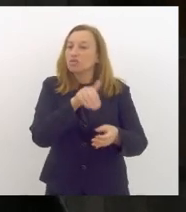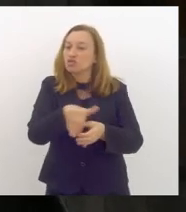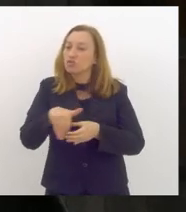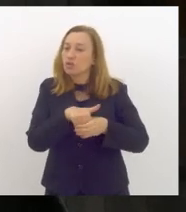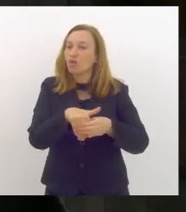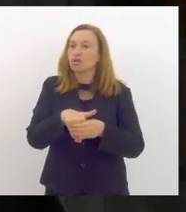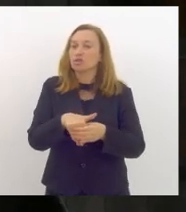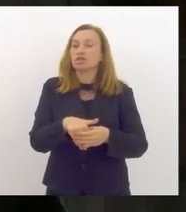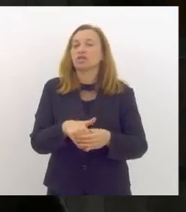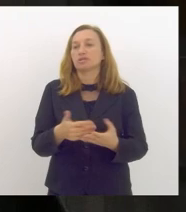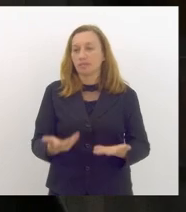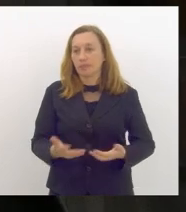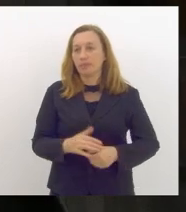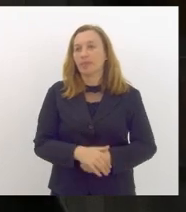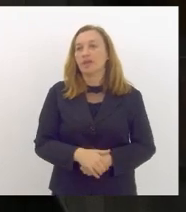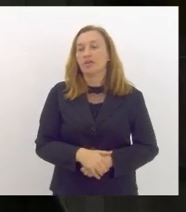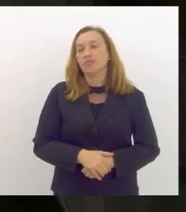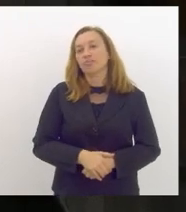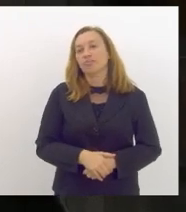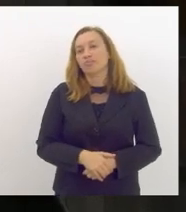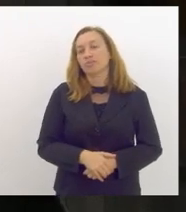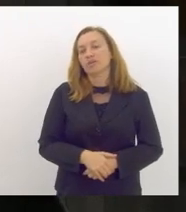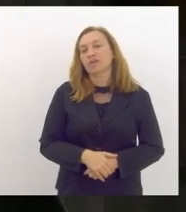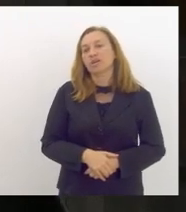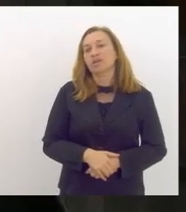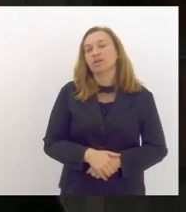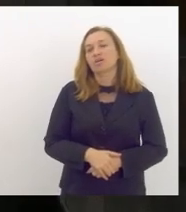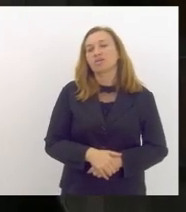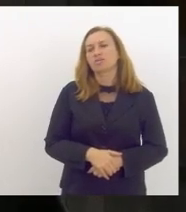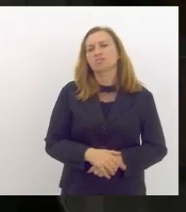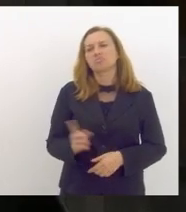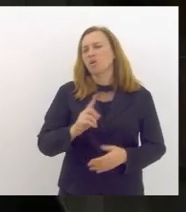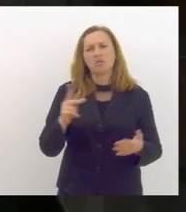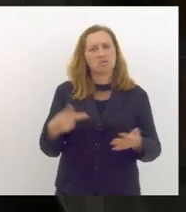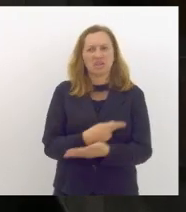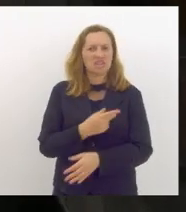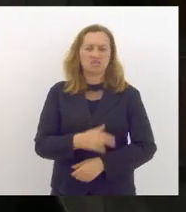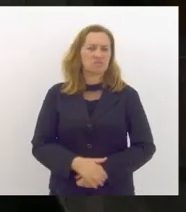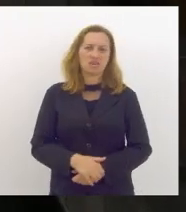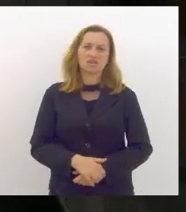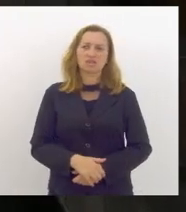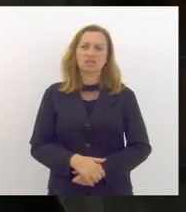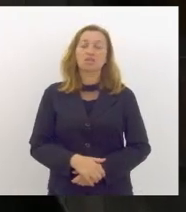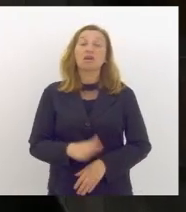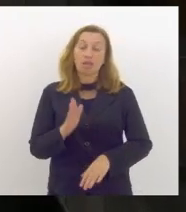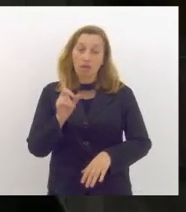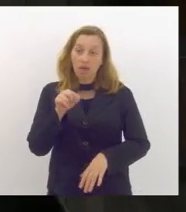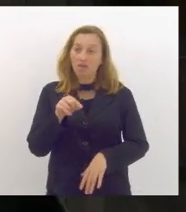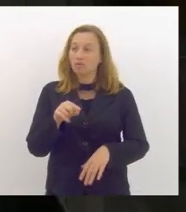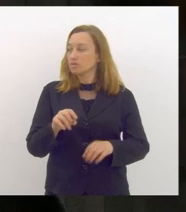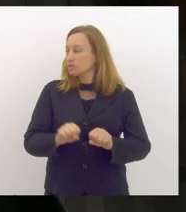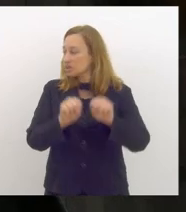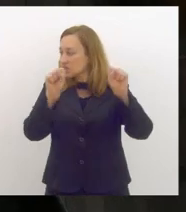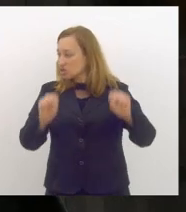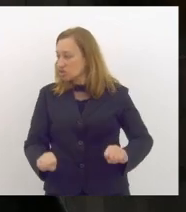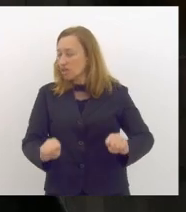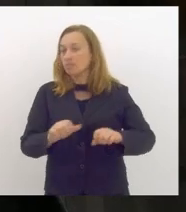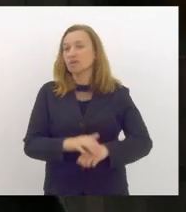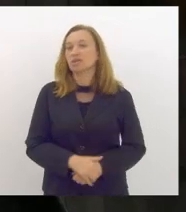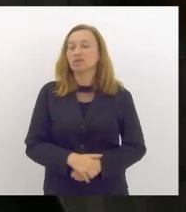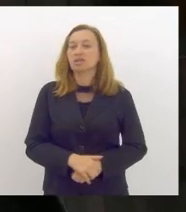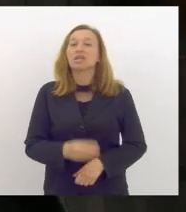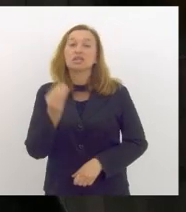Originalmente eleitora um mas encaminhados e contabilizados a outros isso não ocorre mais é um sistema é um sistema